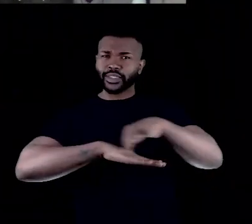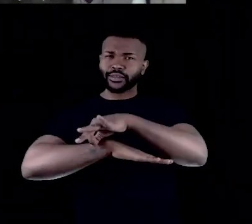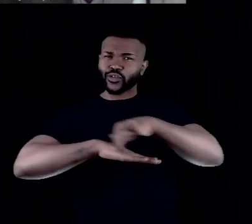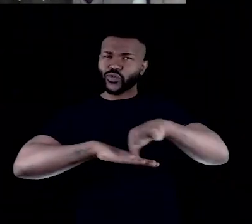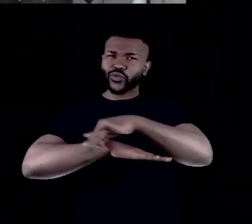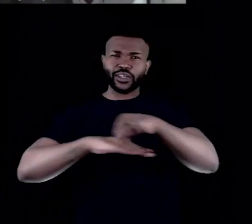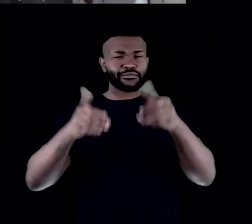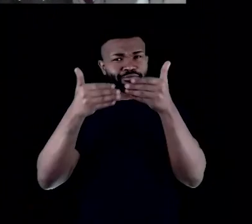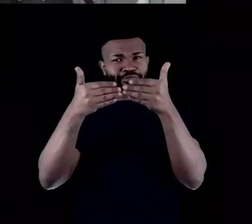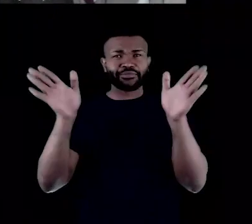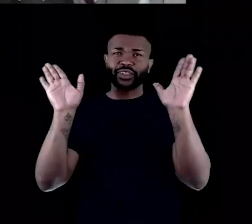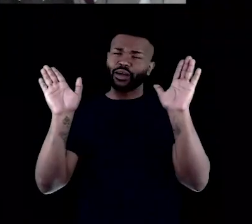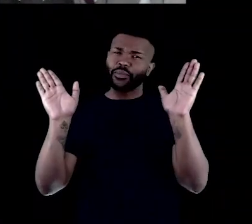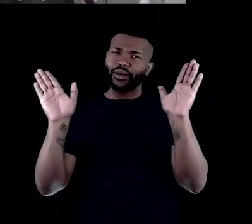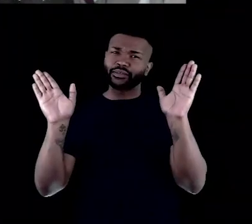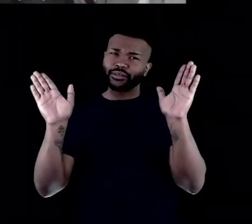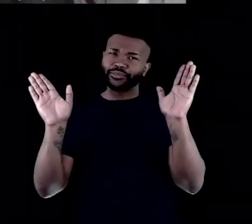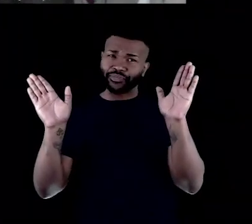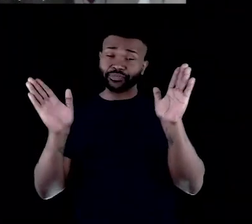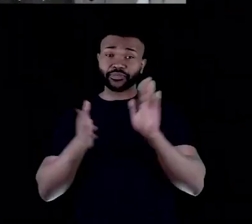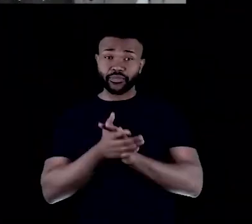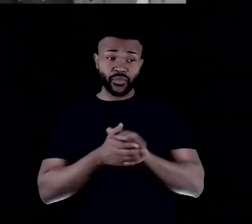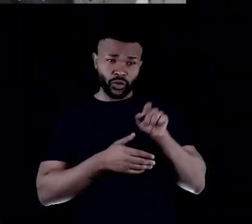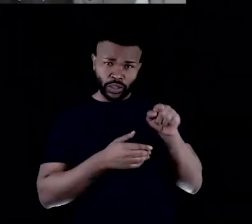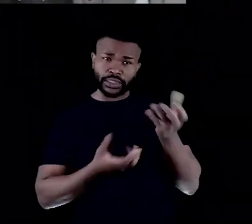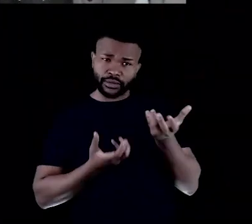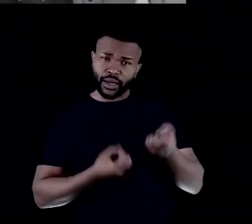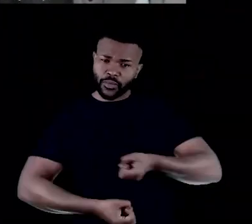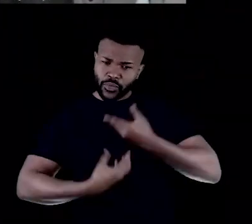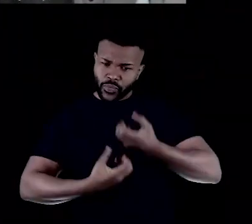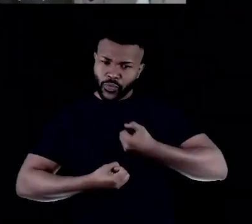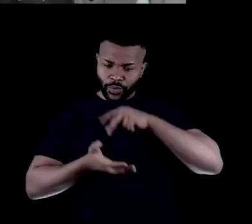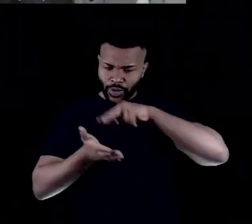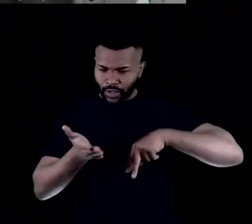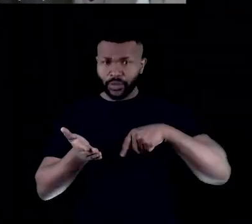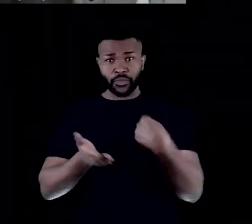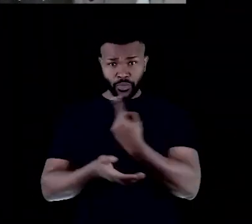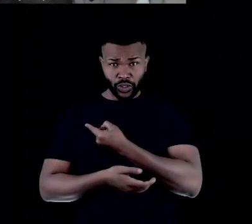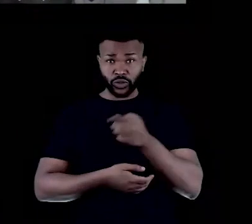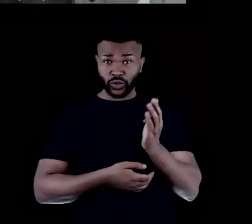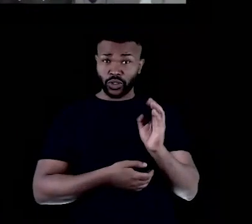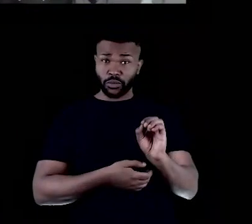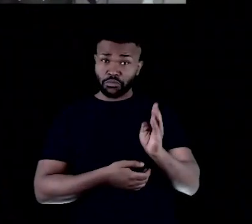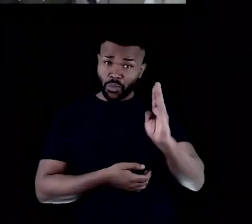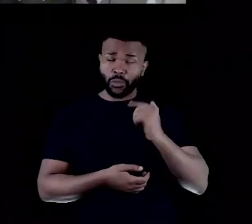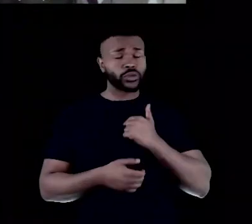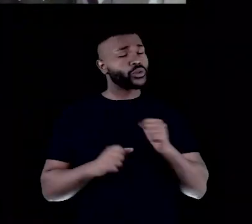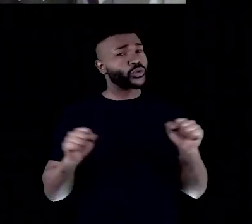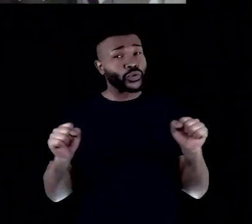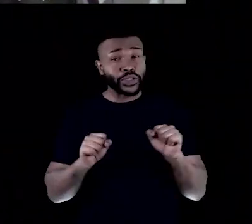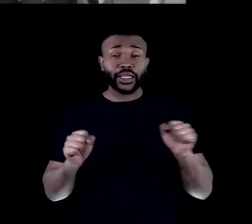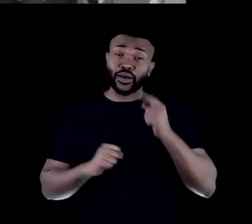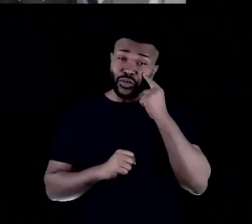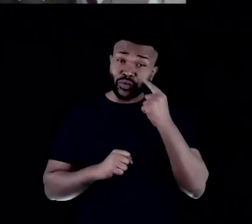arquitetura que está em aberto. Assim, né. Você não quer ler um poema seu também, Bob, para a gente? Eu